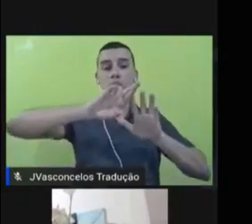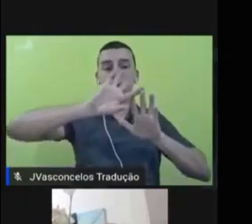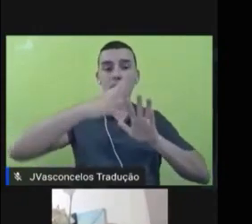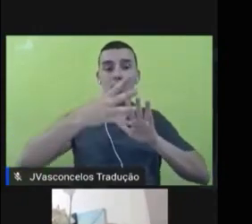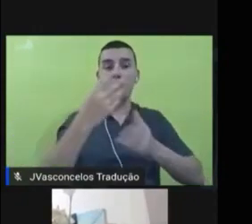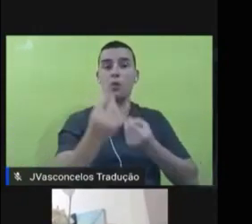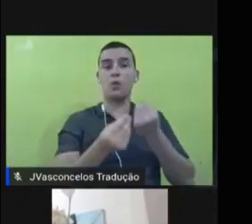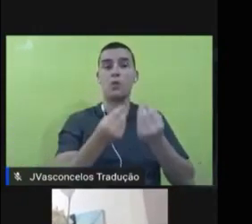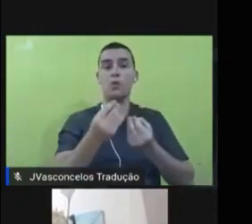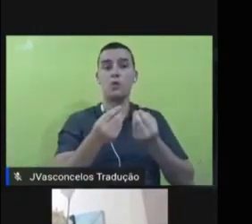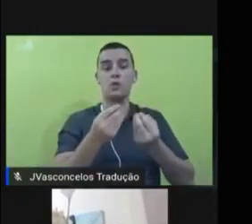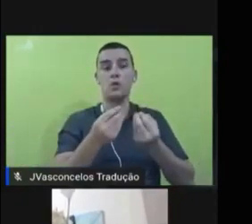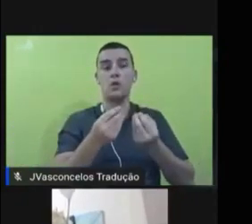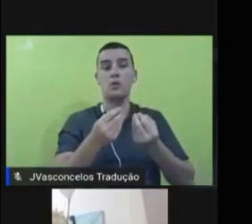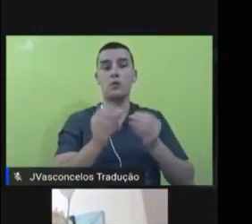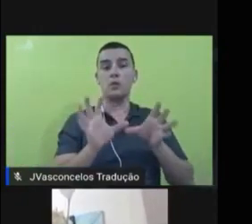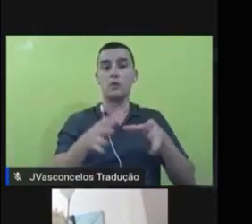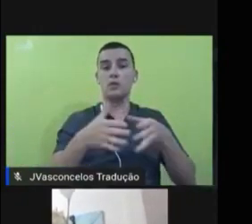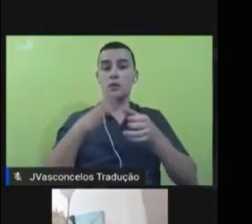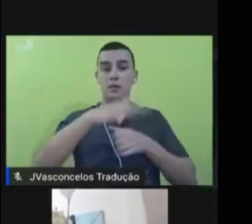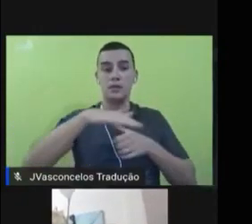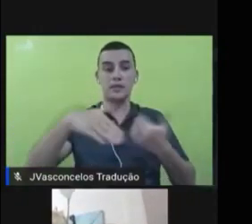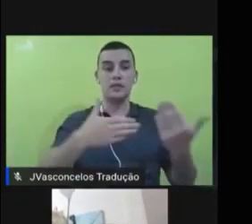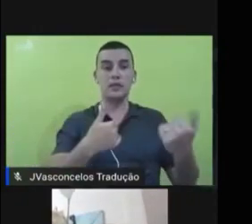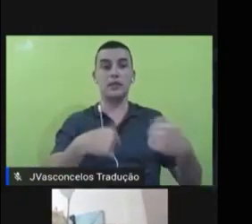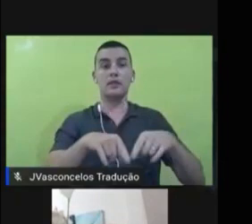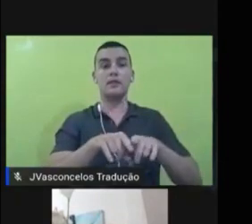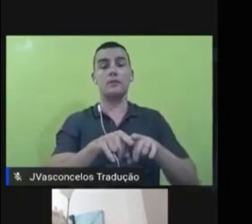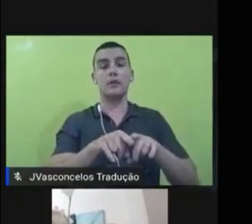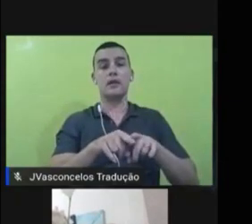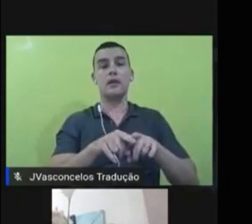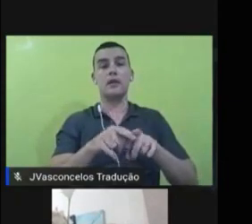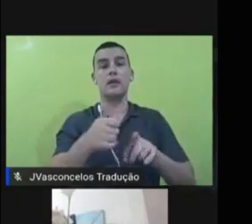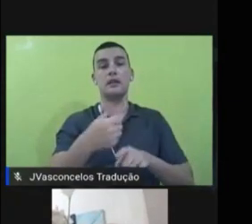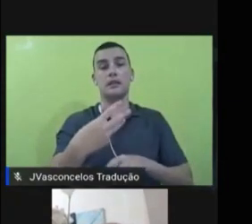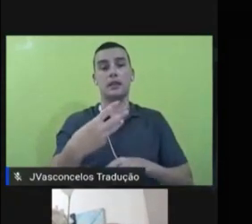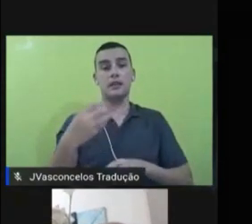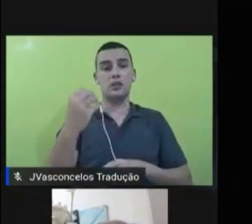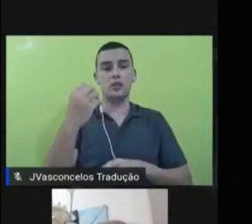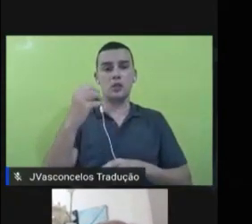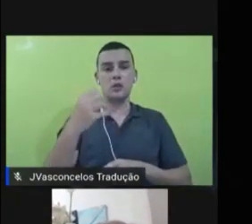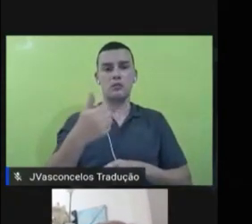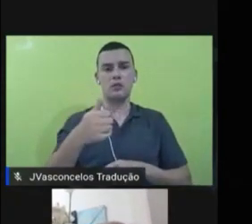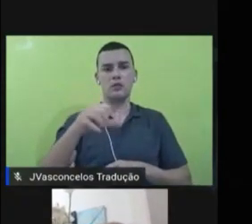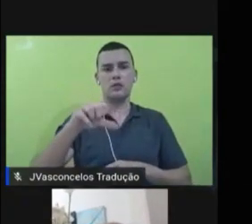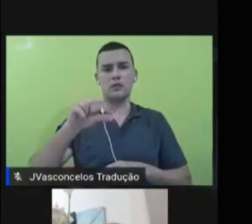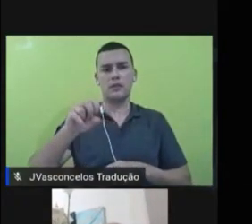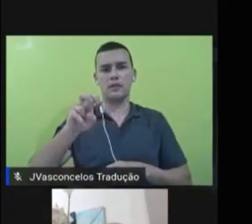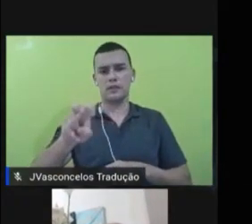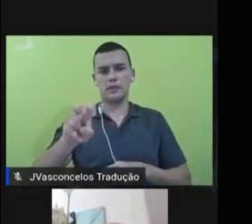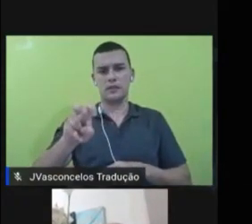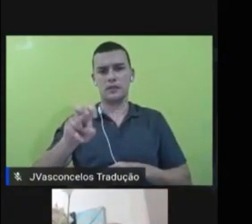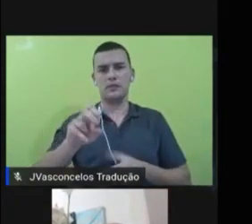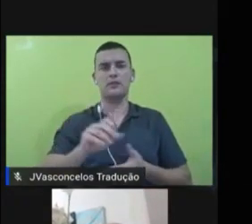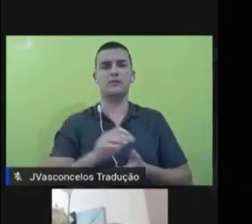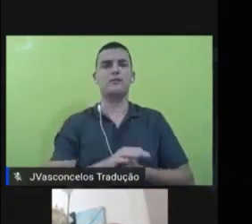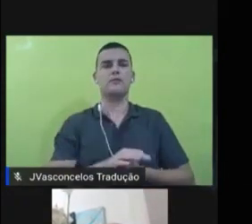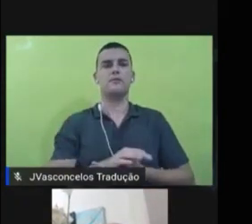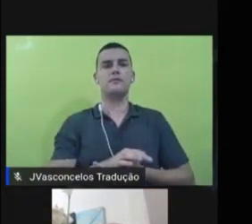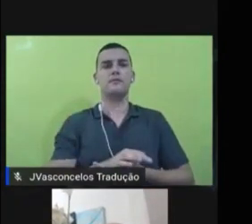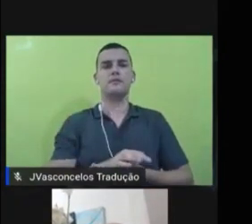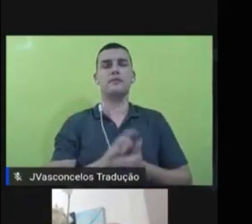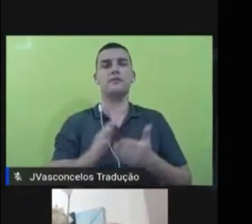e do Adolescente, de 13 de outubro de 95, também é recomendativa do direito